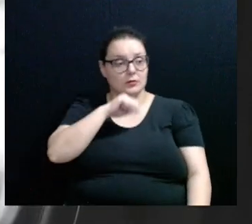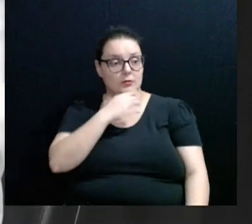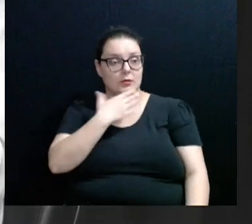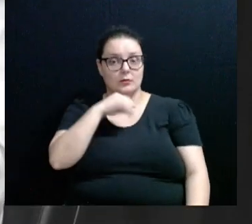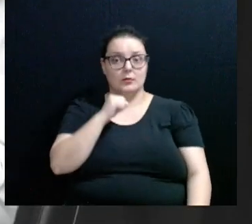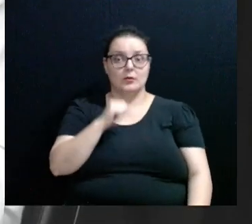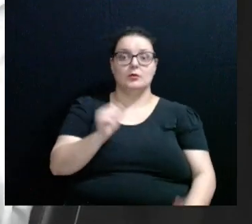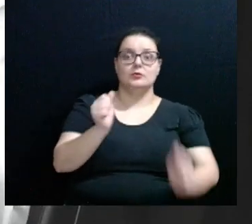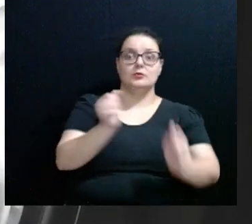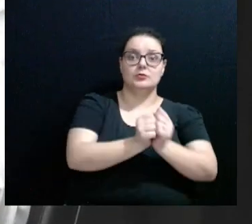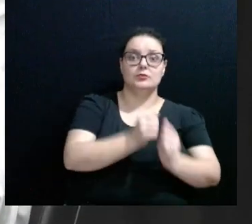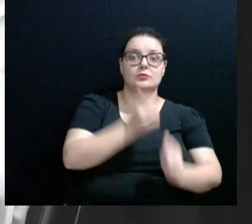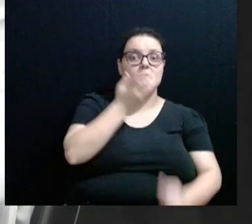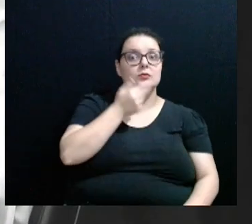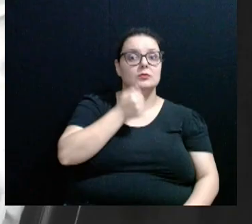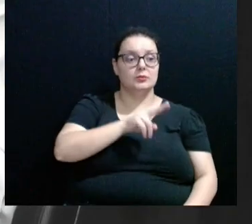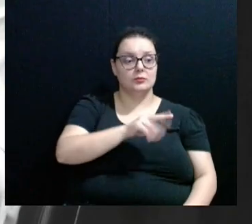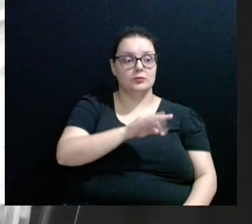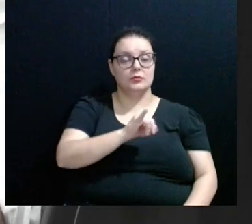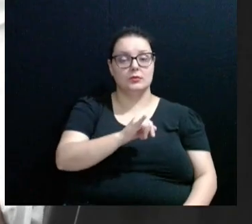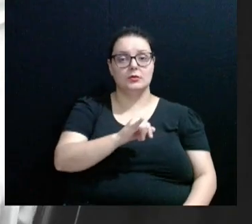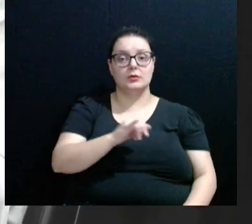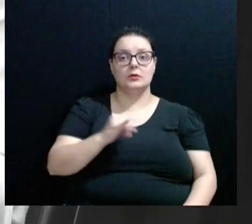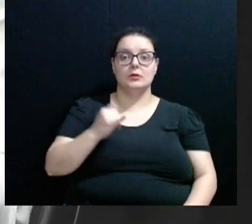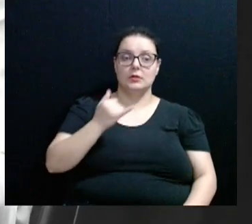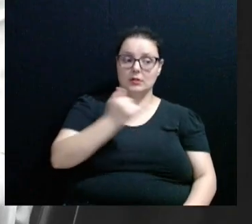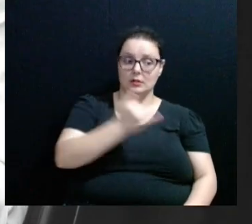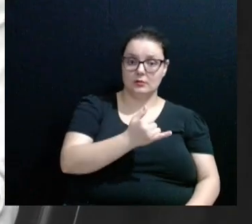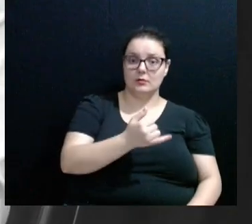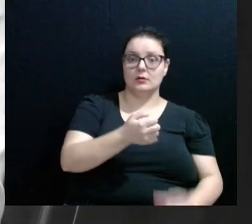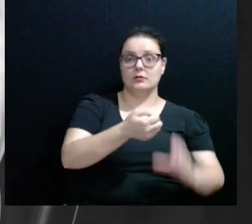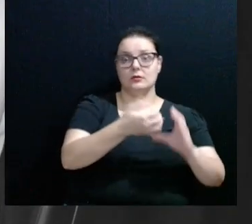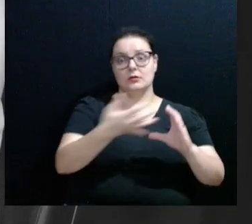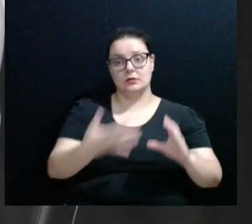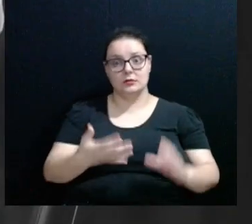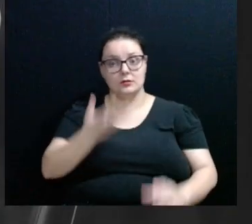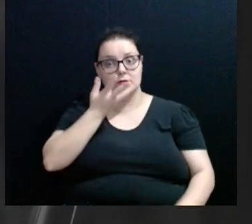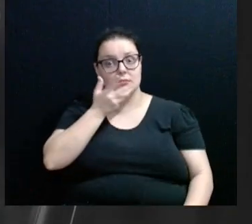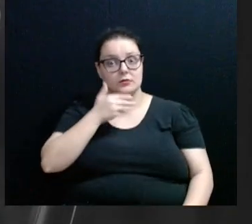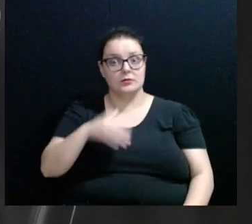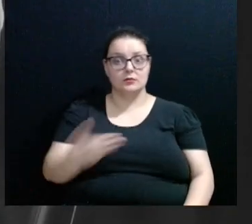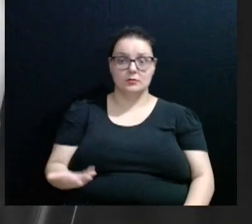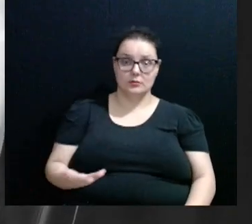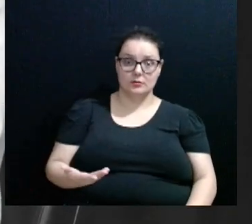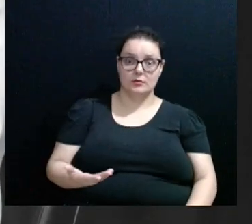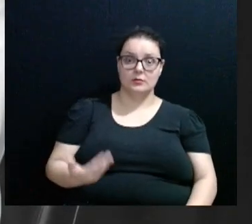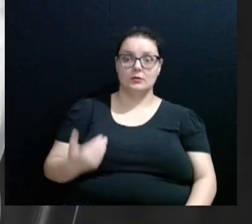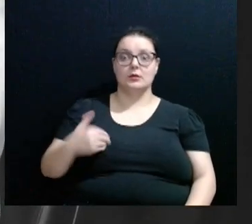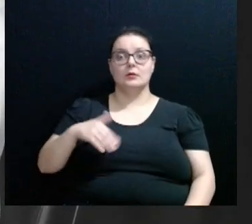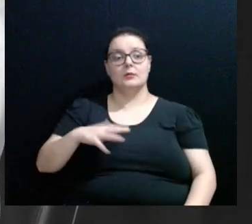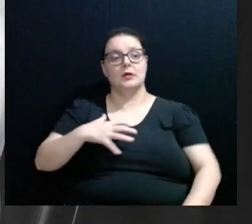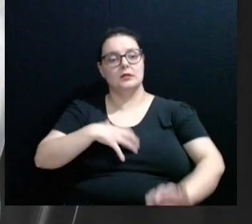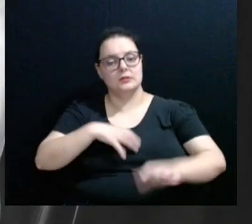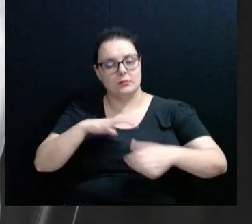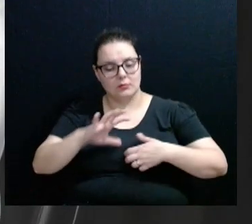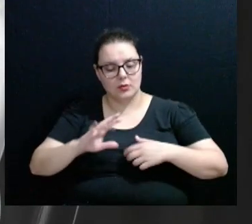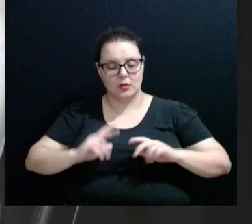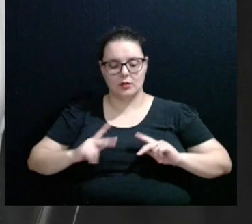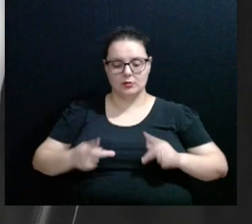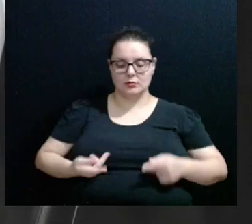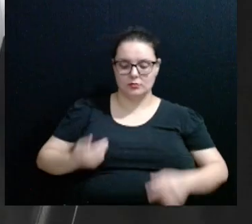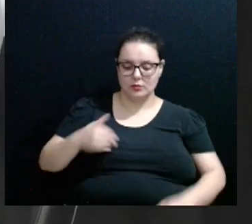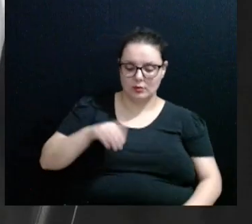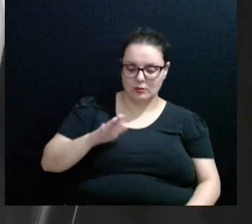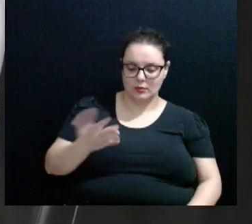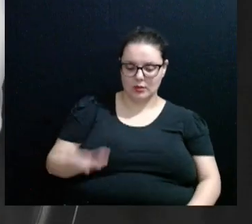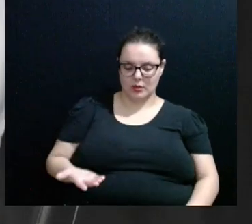UTI, eles estão falando das características da criança. Então a gente deixar uma coisa mais humana, a gente